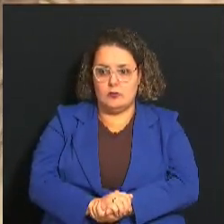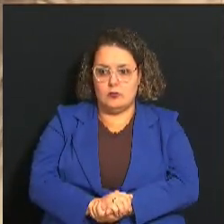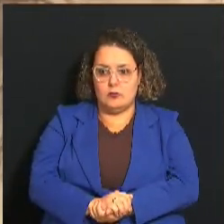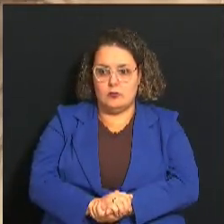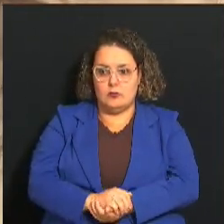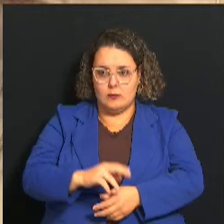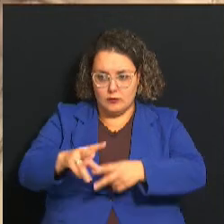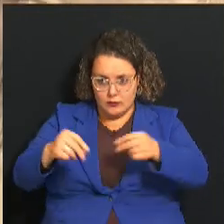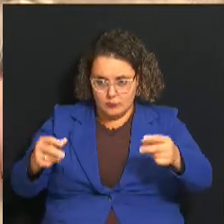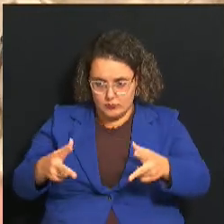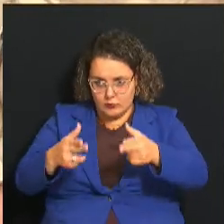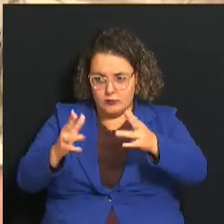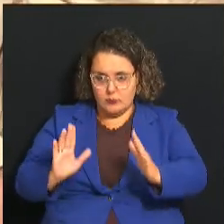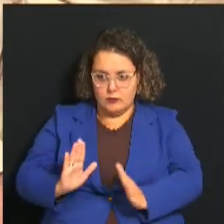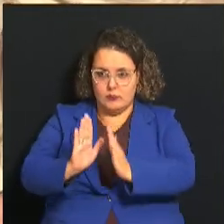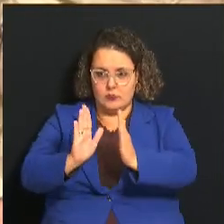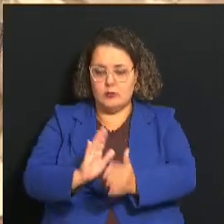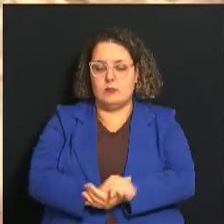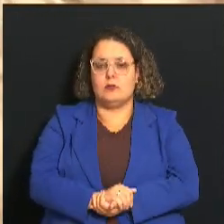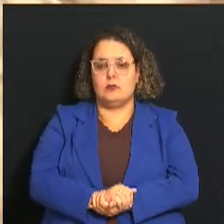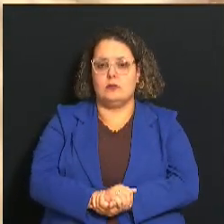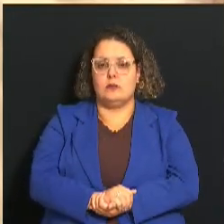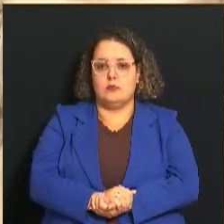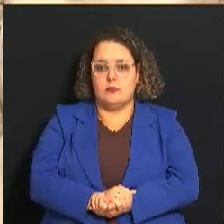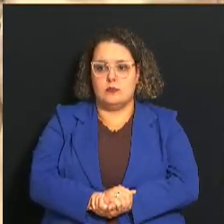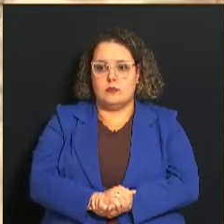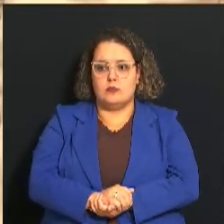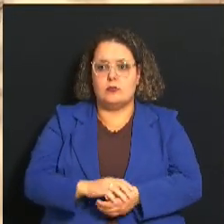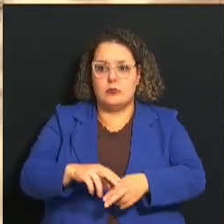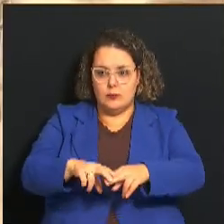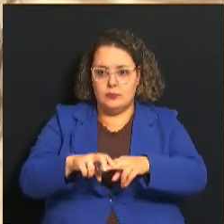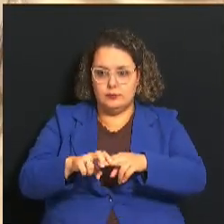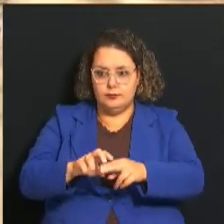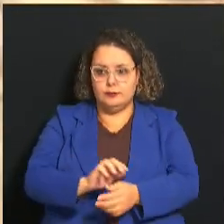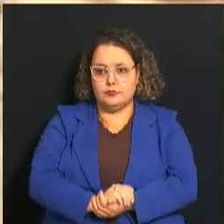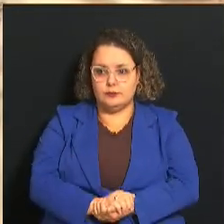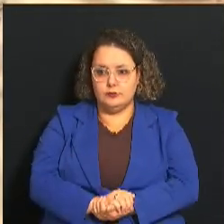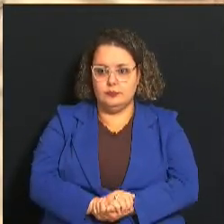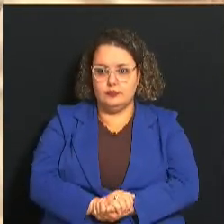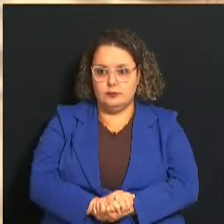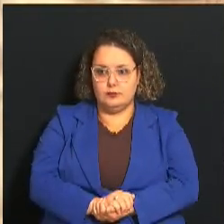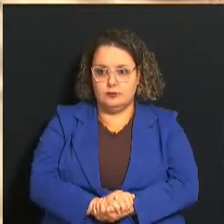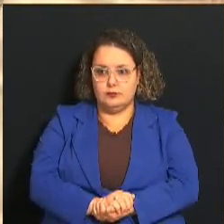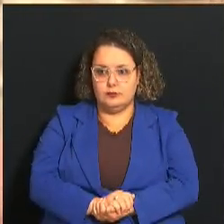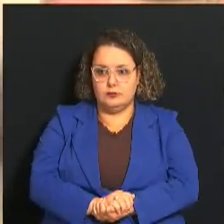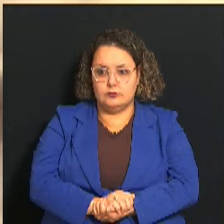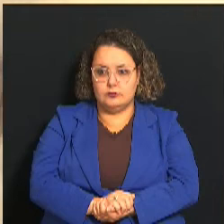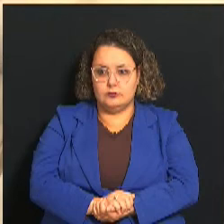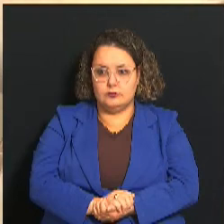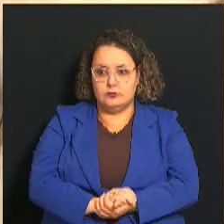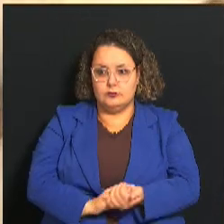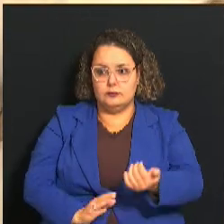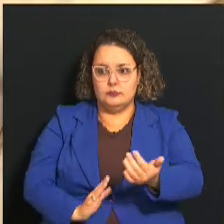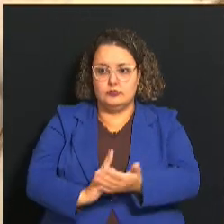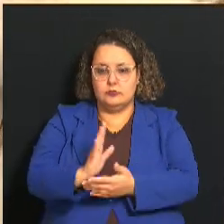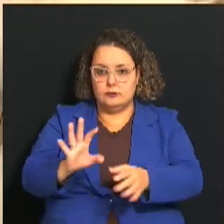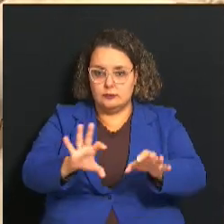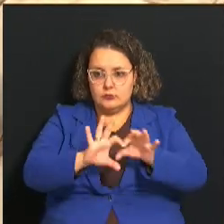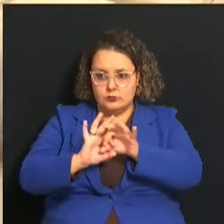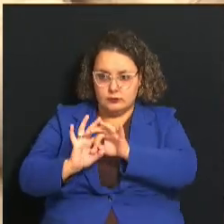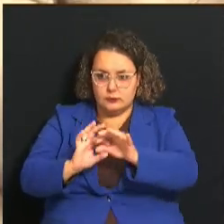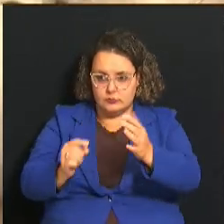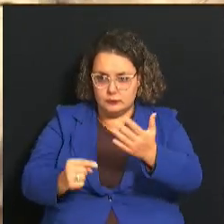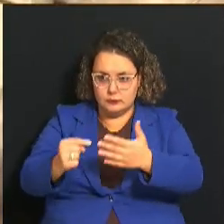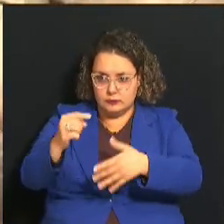inauguração dessa frente, né? Então, por conta disso, a gente aprova isso que nos une aqui, esses pontos que nos